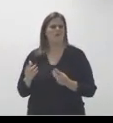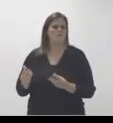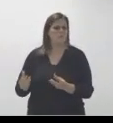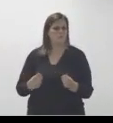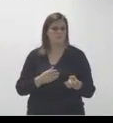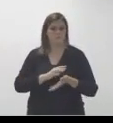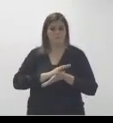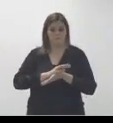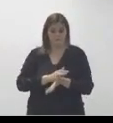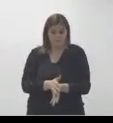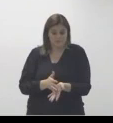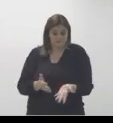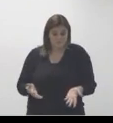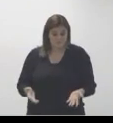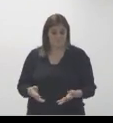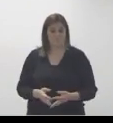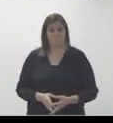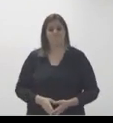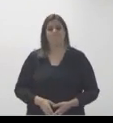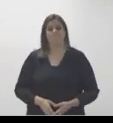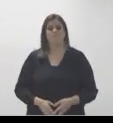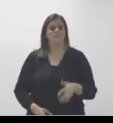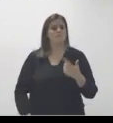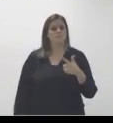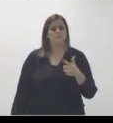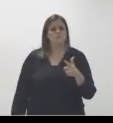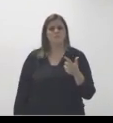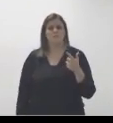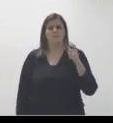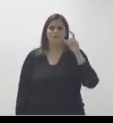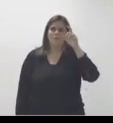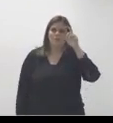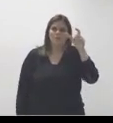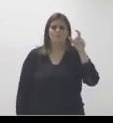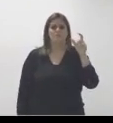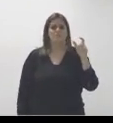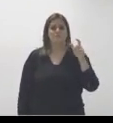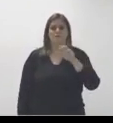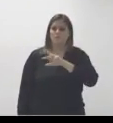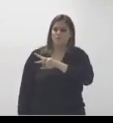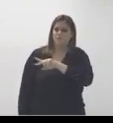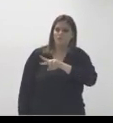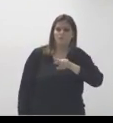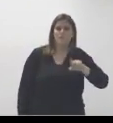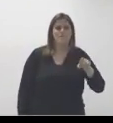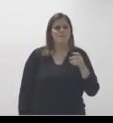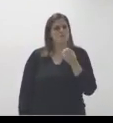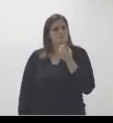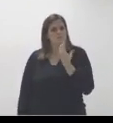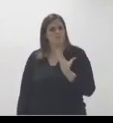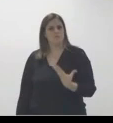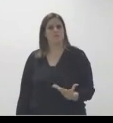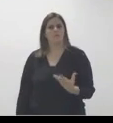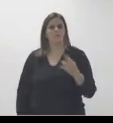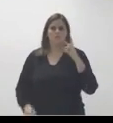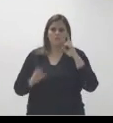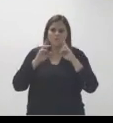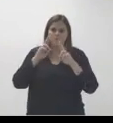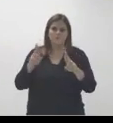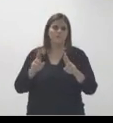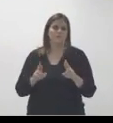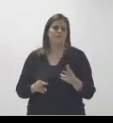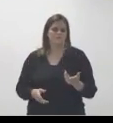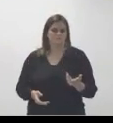pouco é prioriza o pouco visualiza a sua diversidade então formar profissionais na